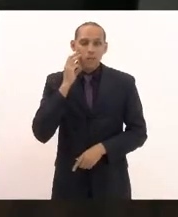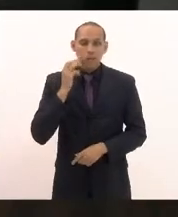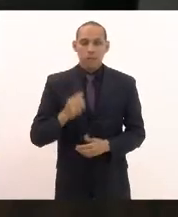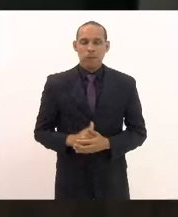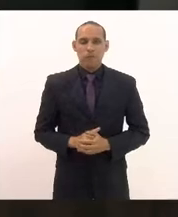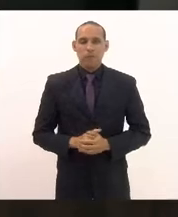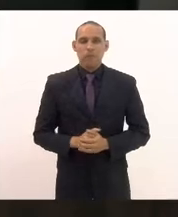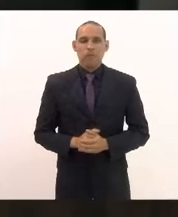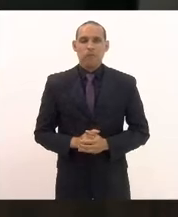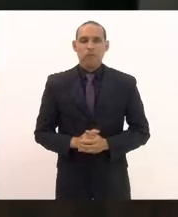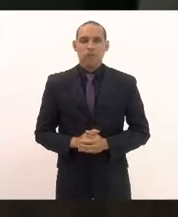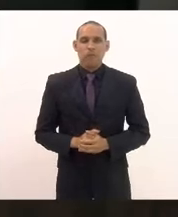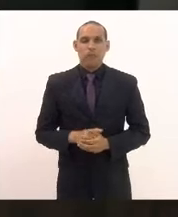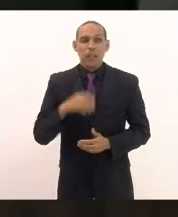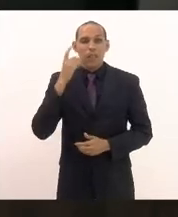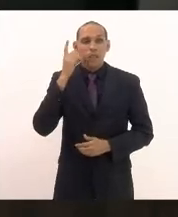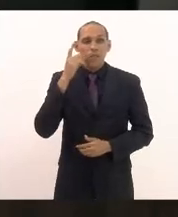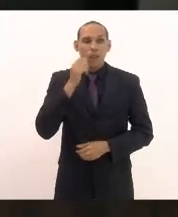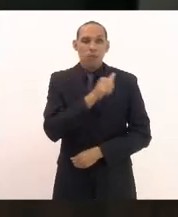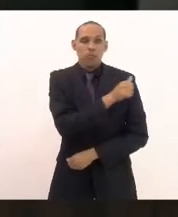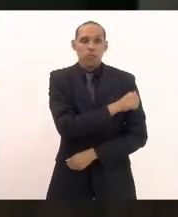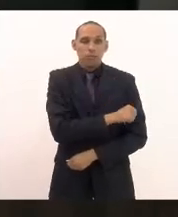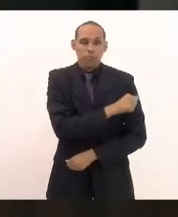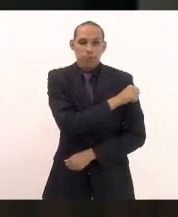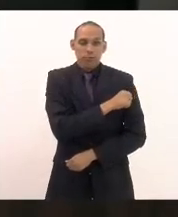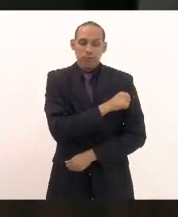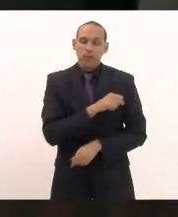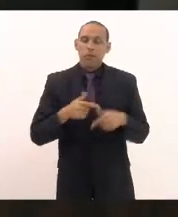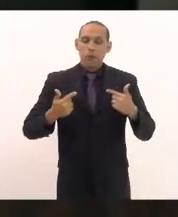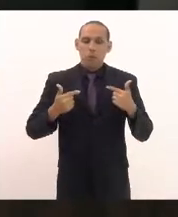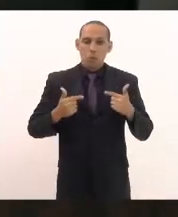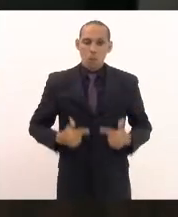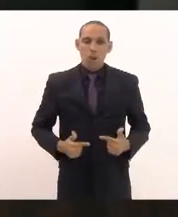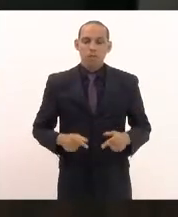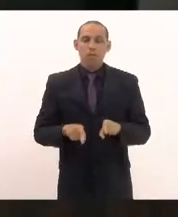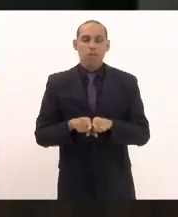Carneiro. A deputada enfermeira Rejane também abstenção.